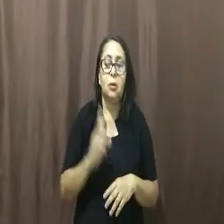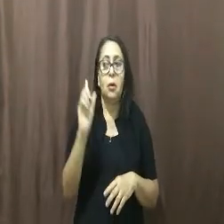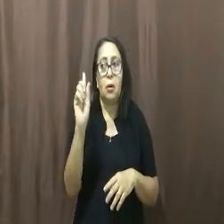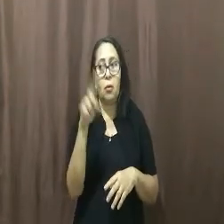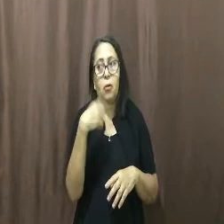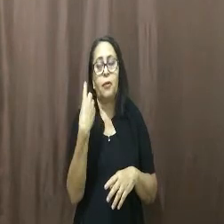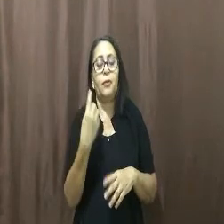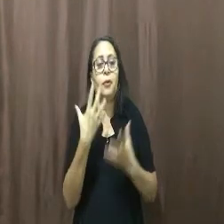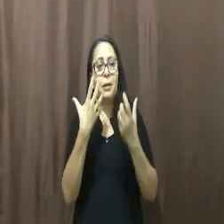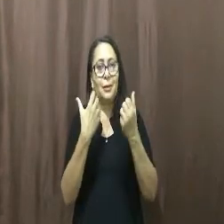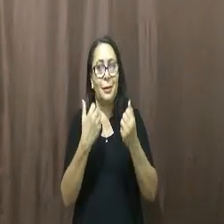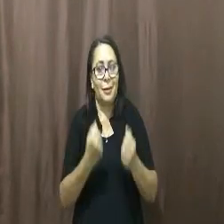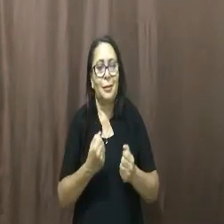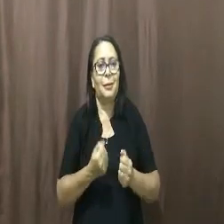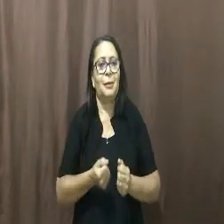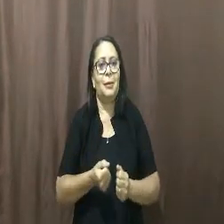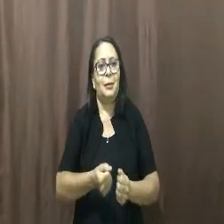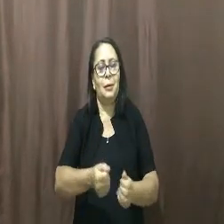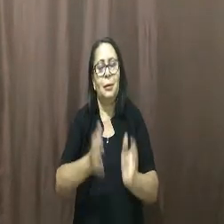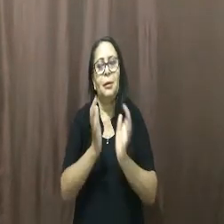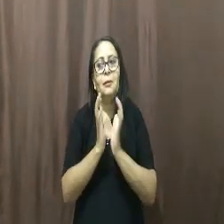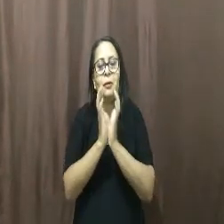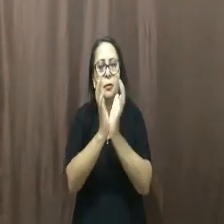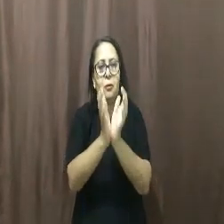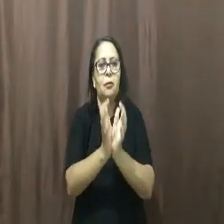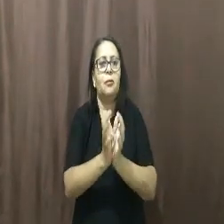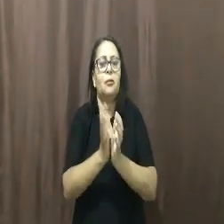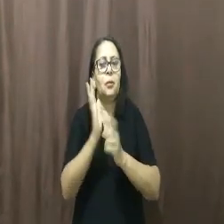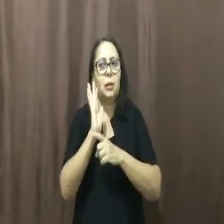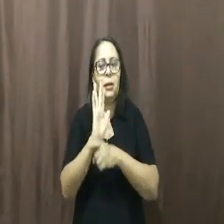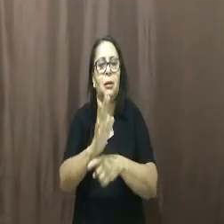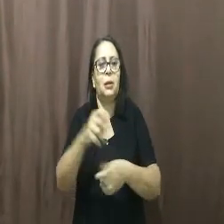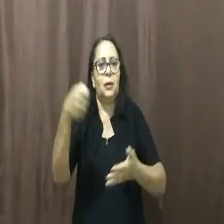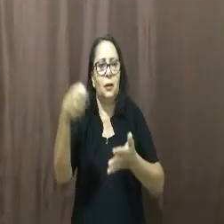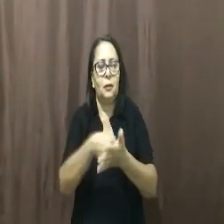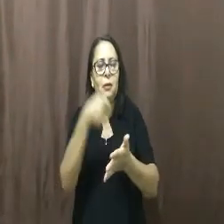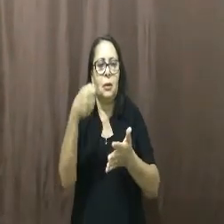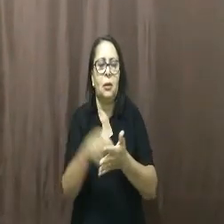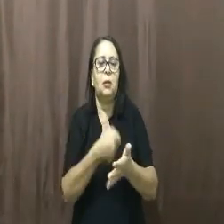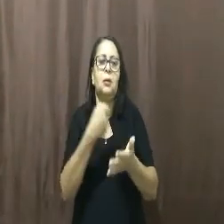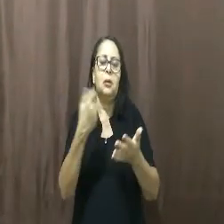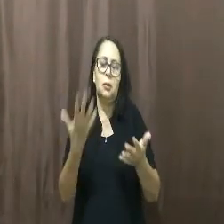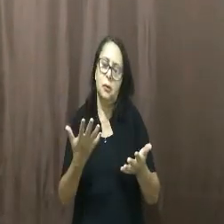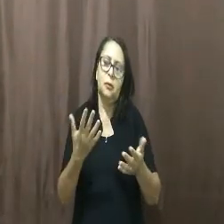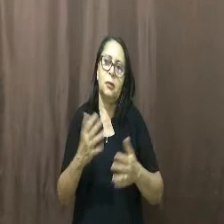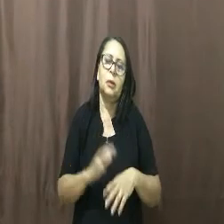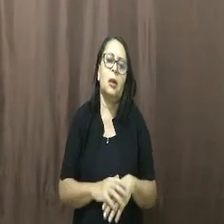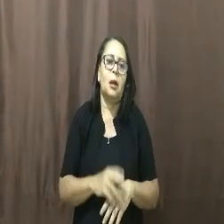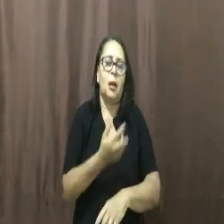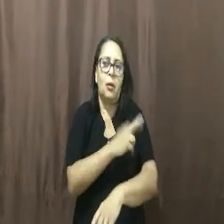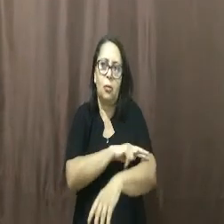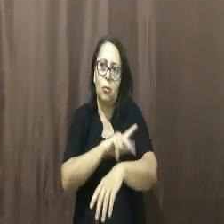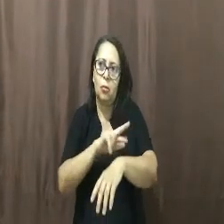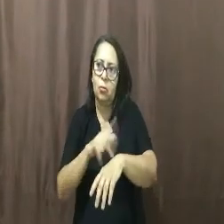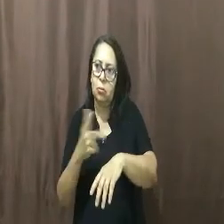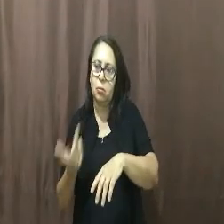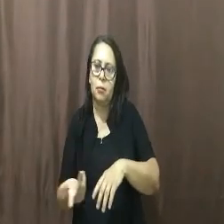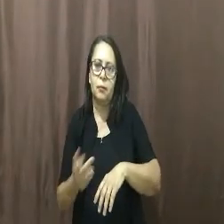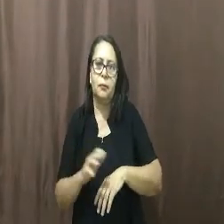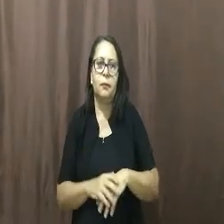nós tomamos uma posição e defendemos, né, um grupo, uma etnia, uma raça, um